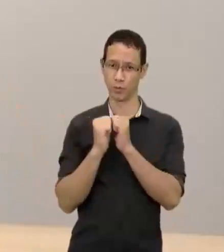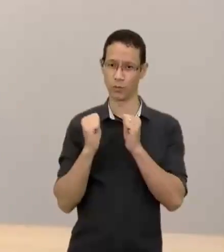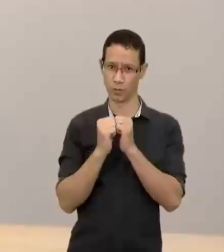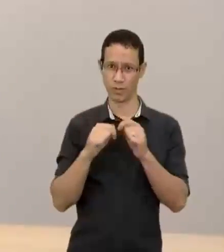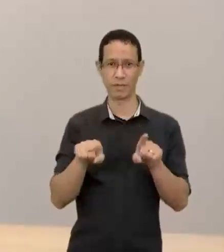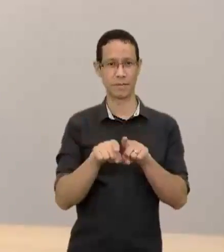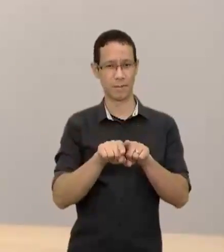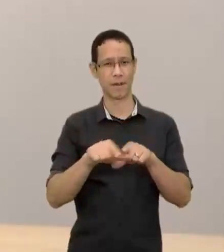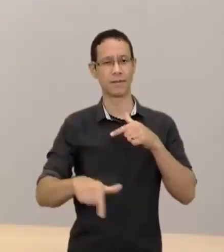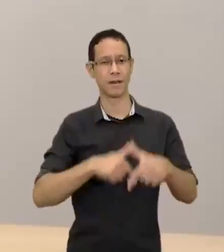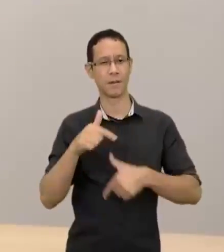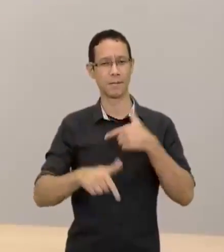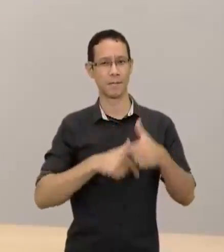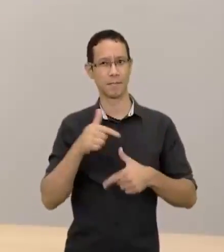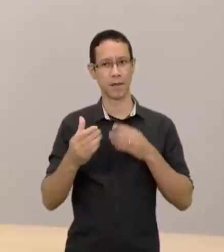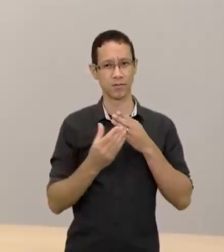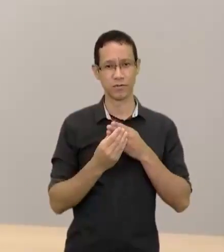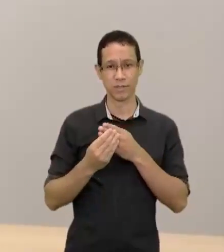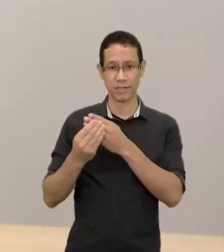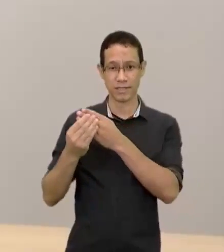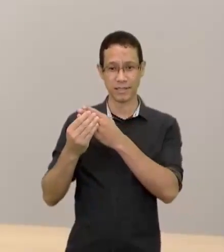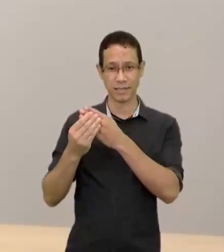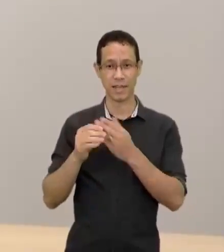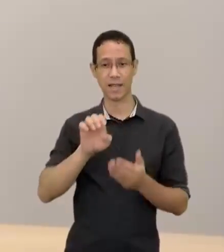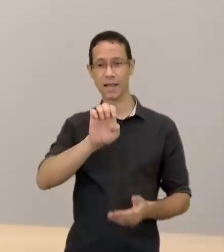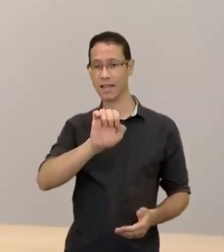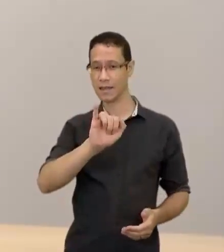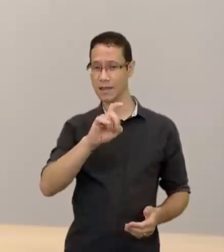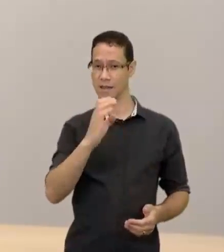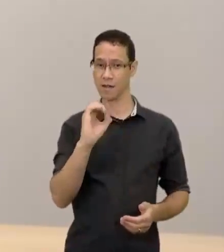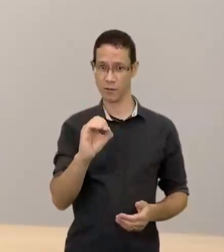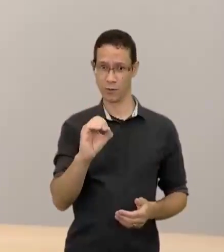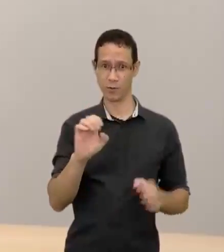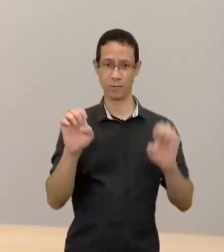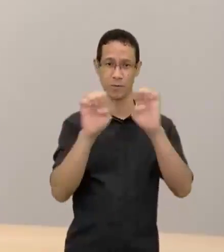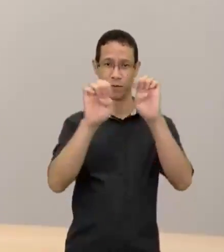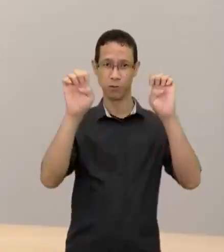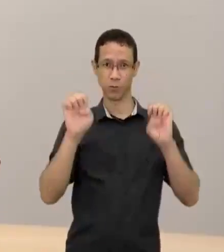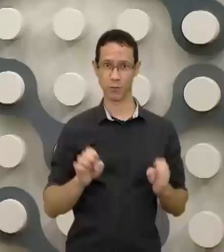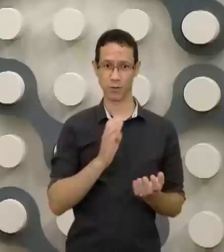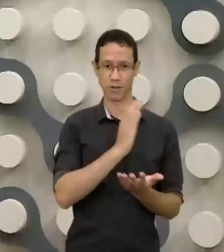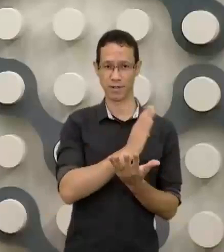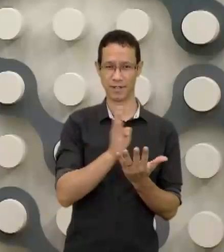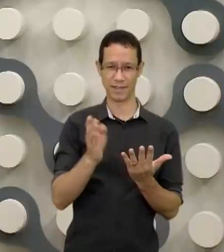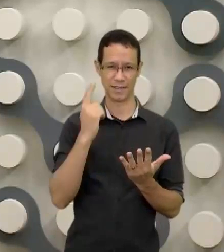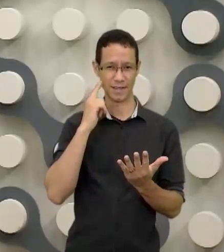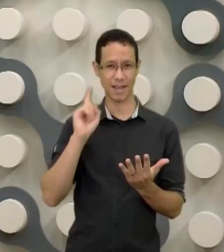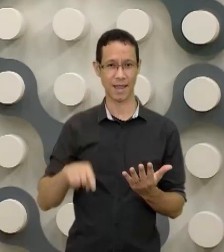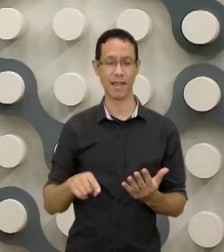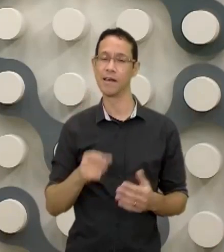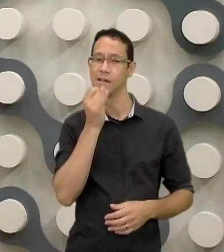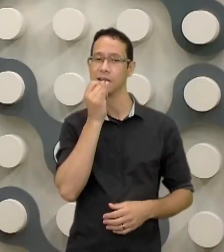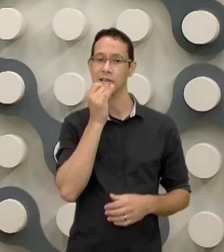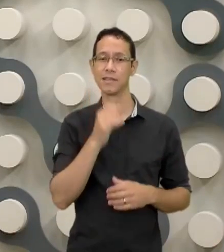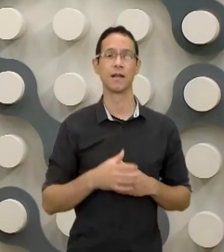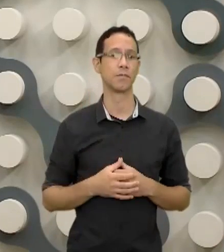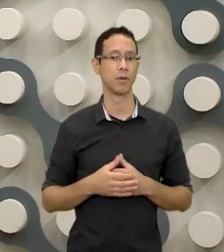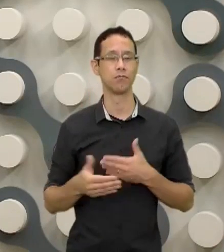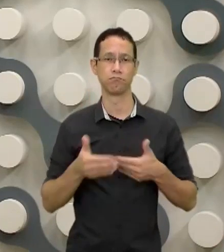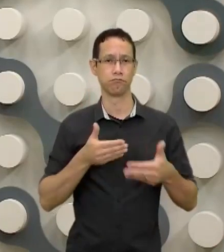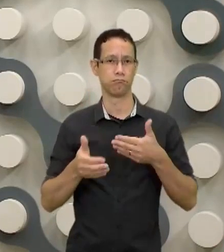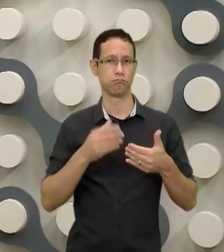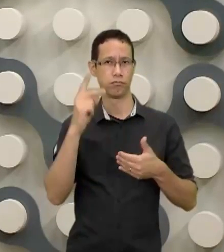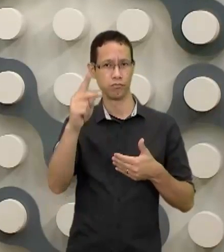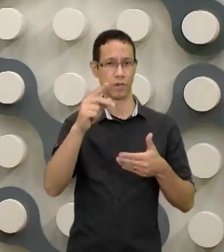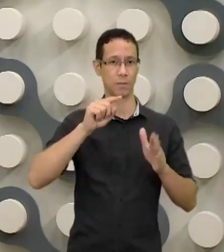também trabalha norteado aos eixos estruturantes. Exatamente, eixo estruturante é aquilo. Você está, não importa o aprofundamento